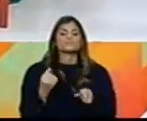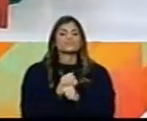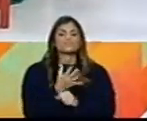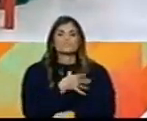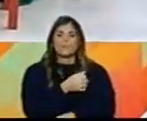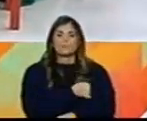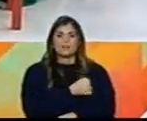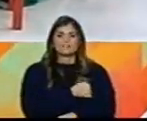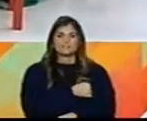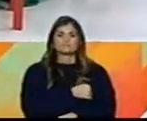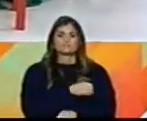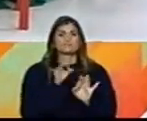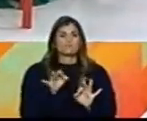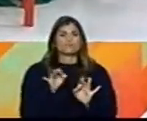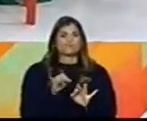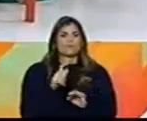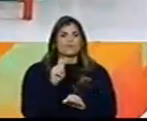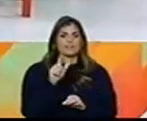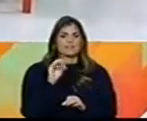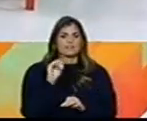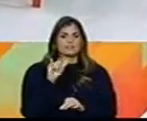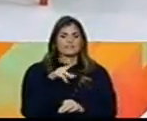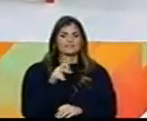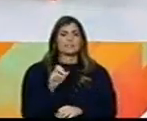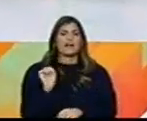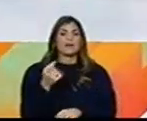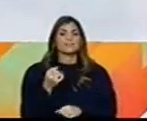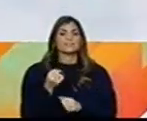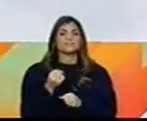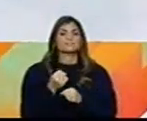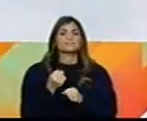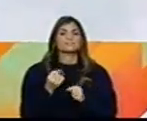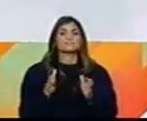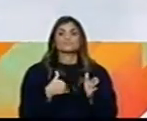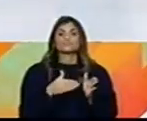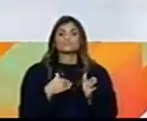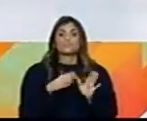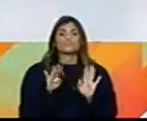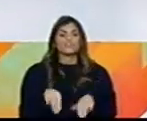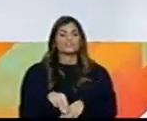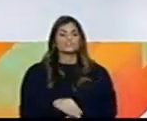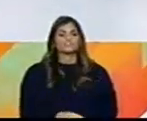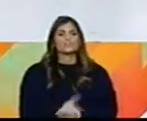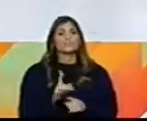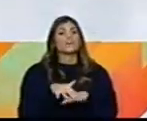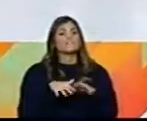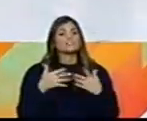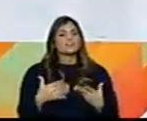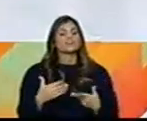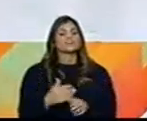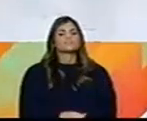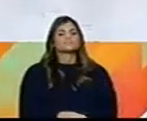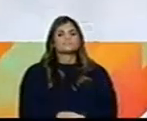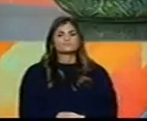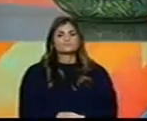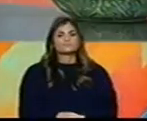takeaway assegurado. E a Isilda está aqui em alta velocidade para concluir a receita. É. O que é que fez, entretanto, está Isilda? Quase. Eu já pus